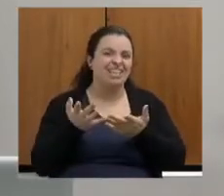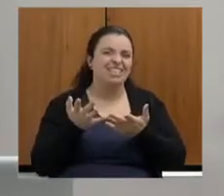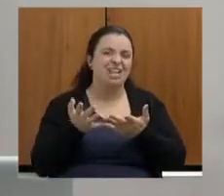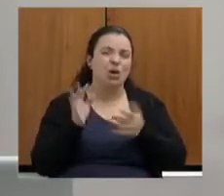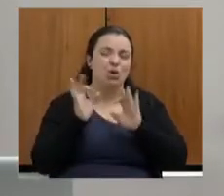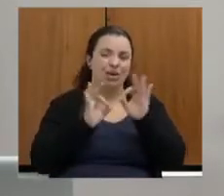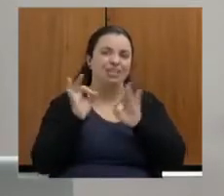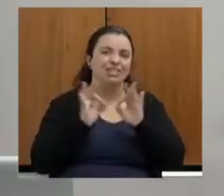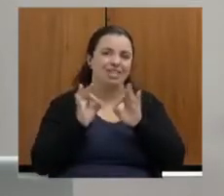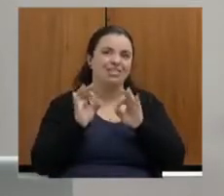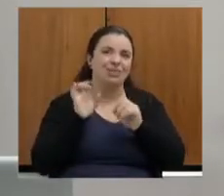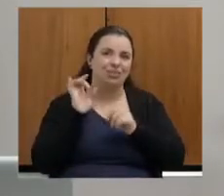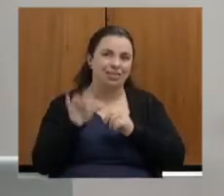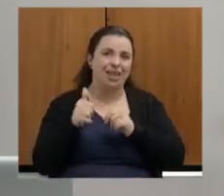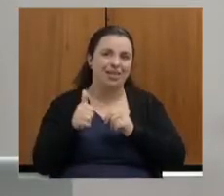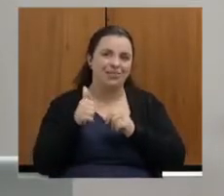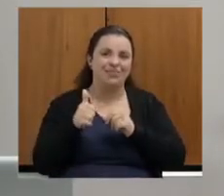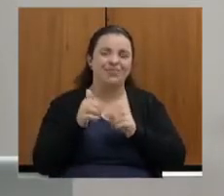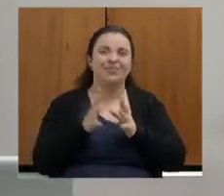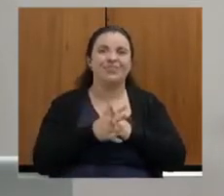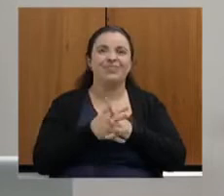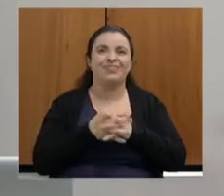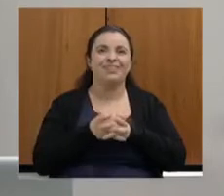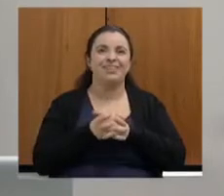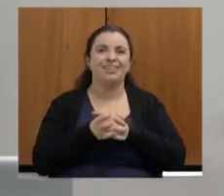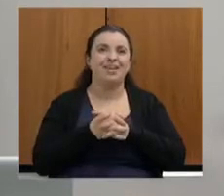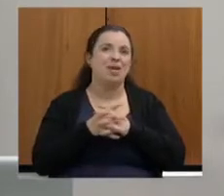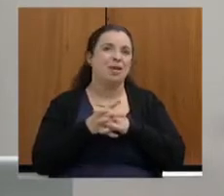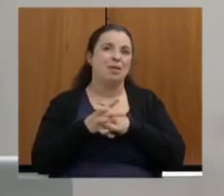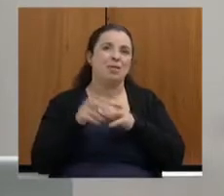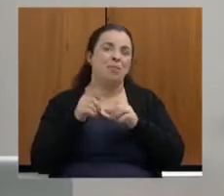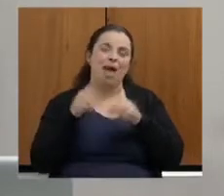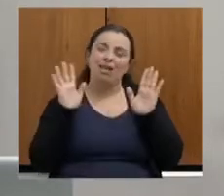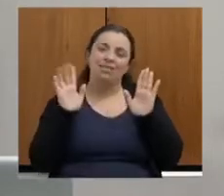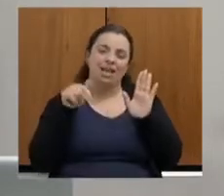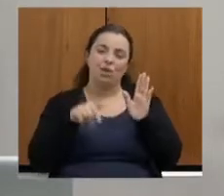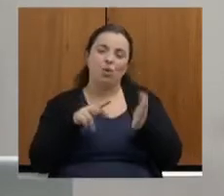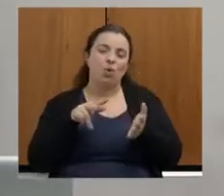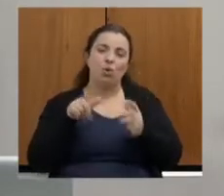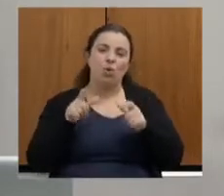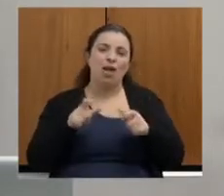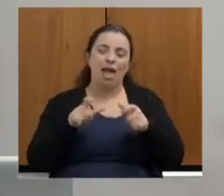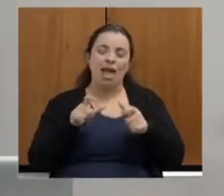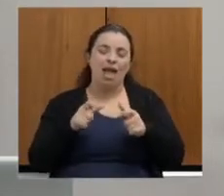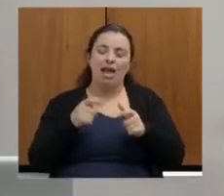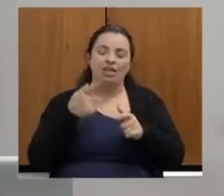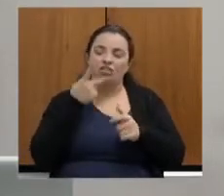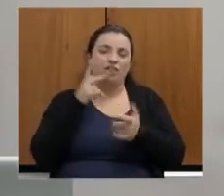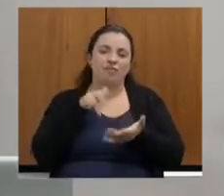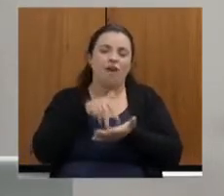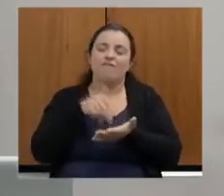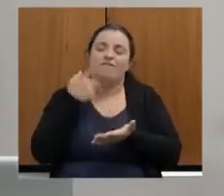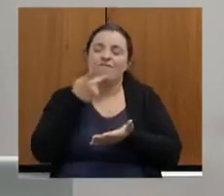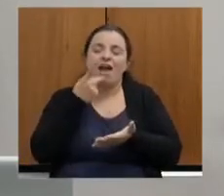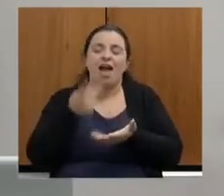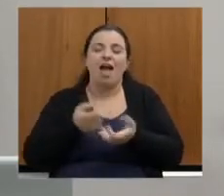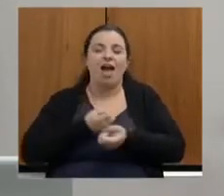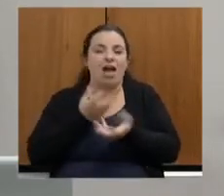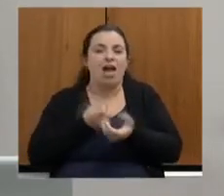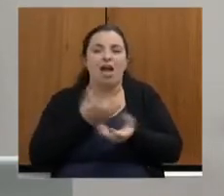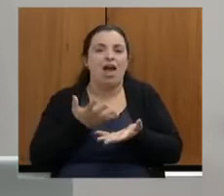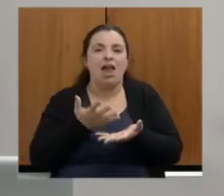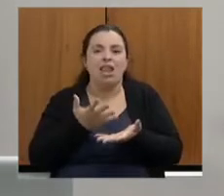organizativo tá bem mas é isso lugar é para gente Para gente falar e para gente